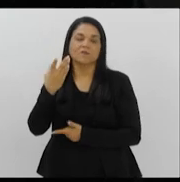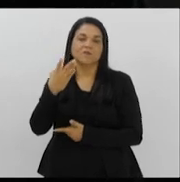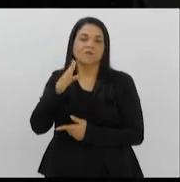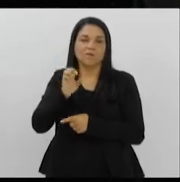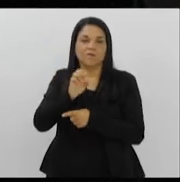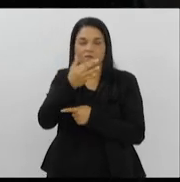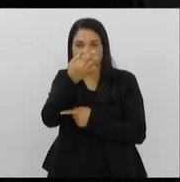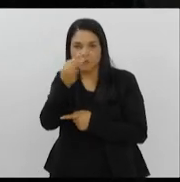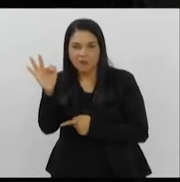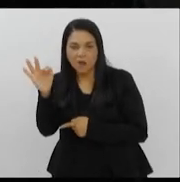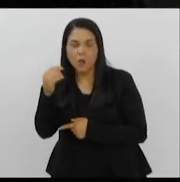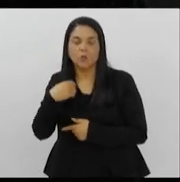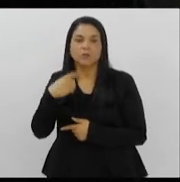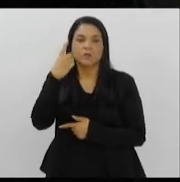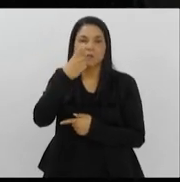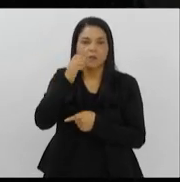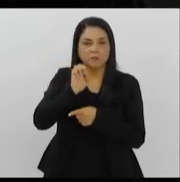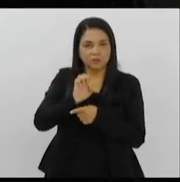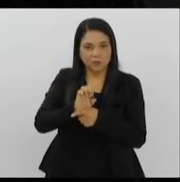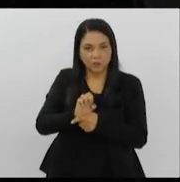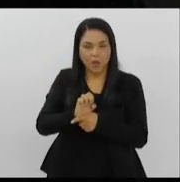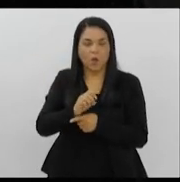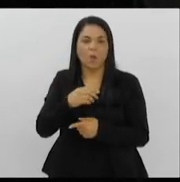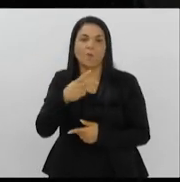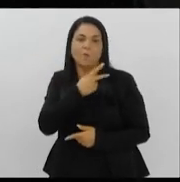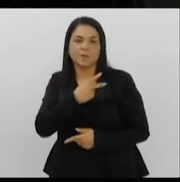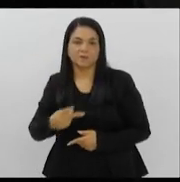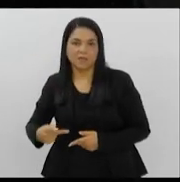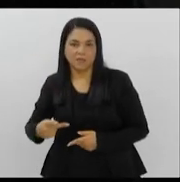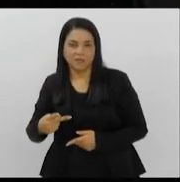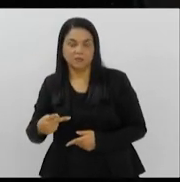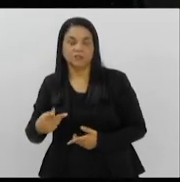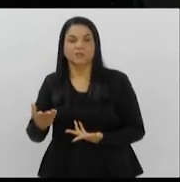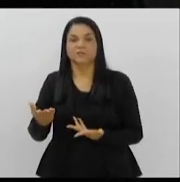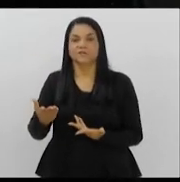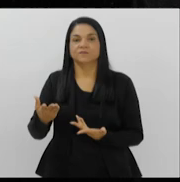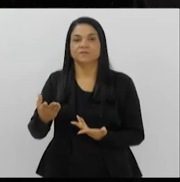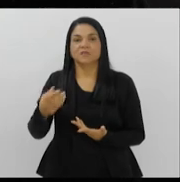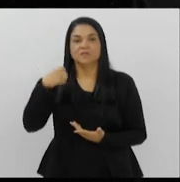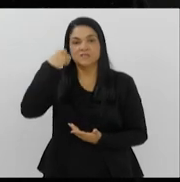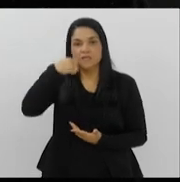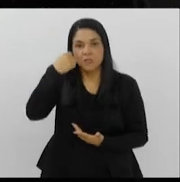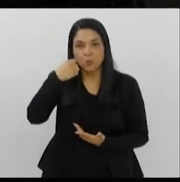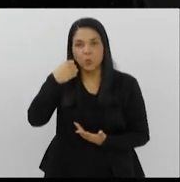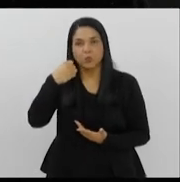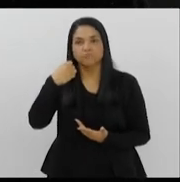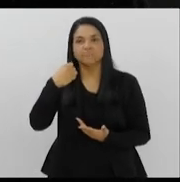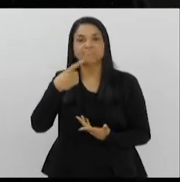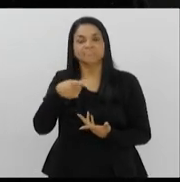presidente da República. Seria uma economia brutal,